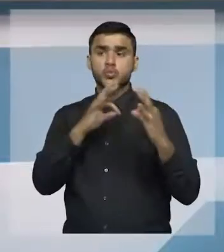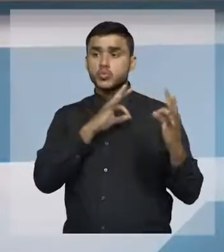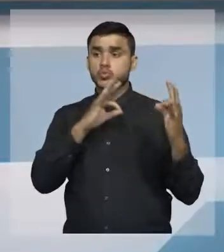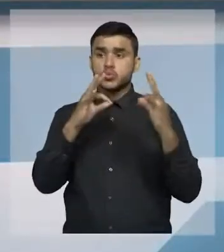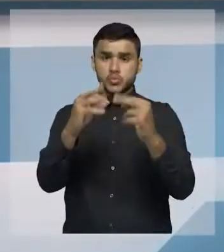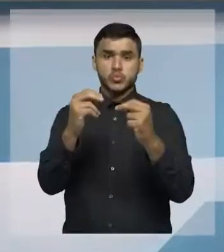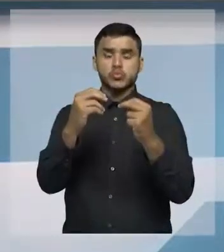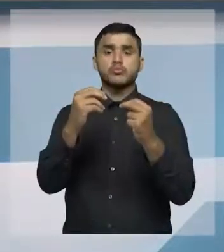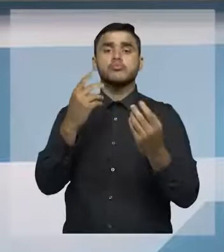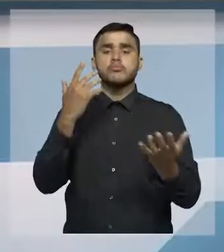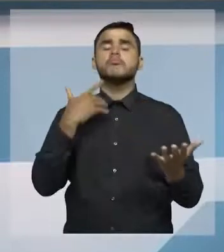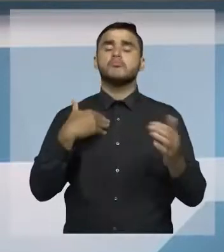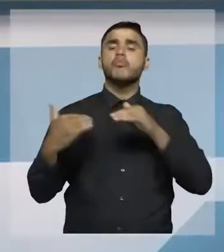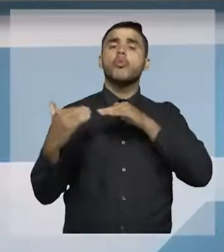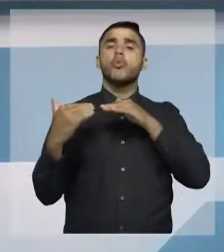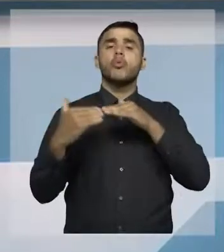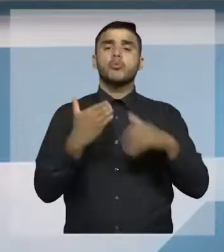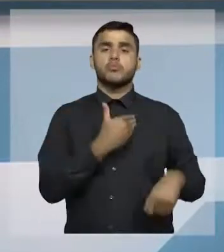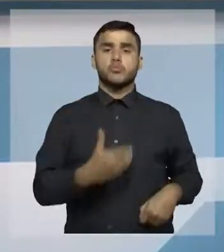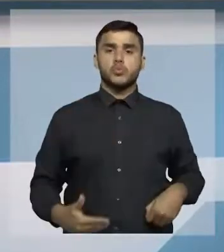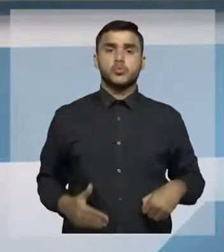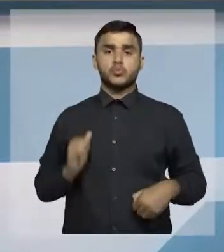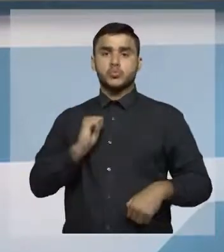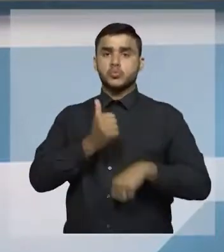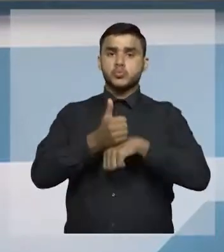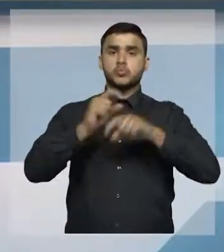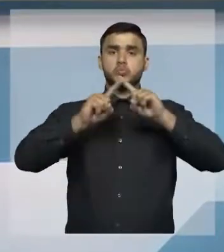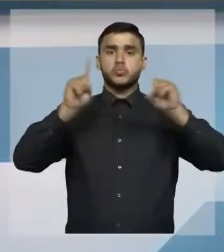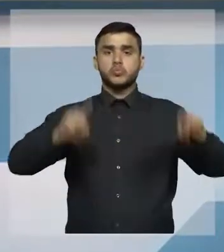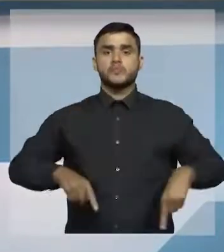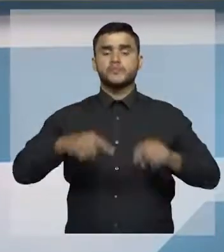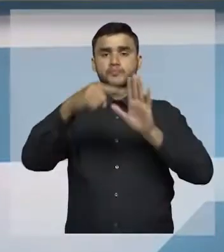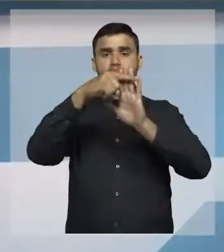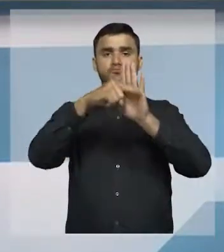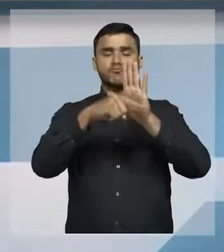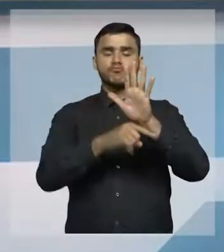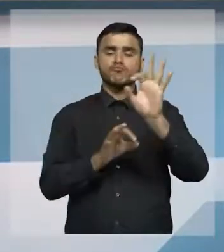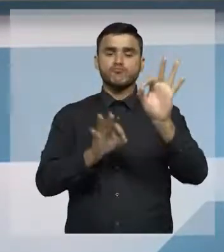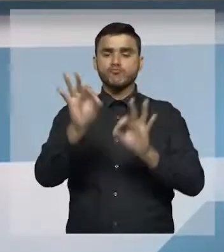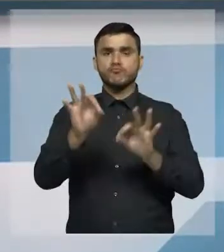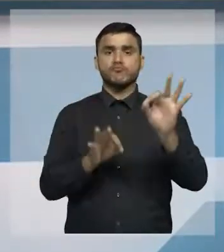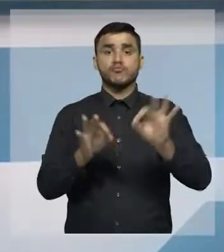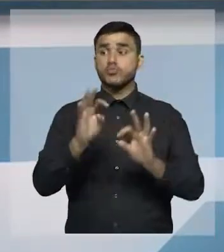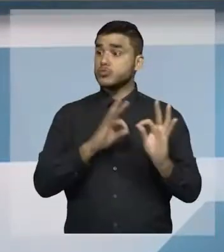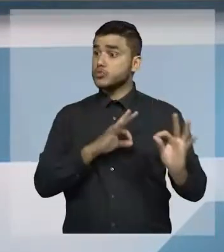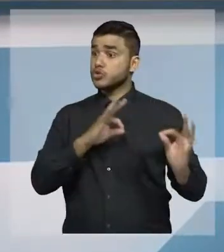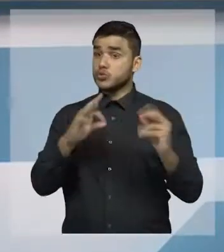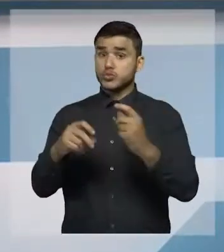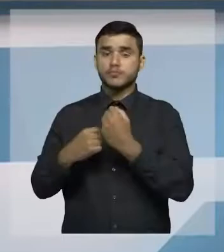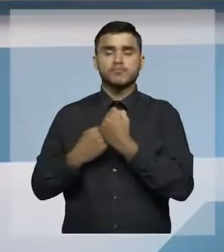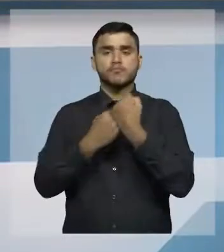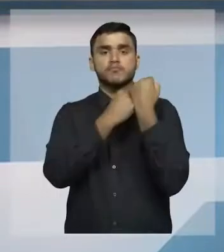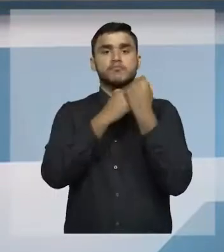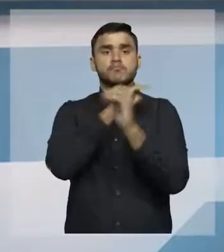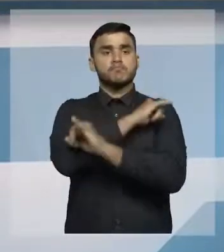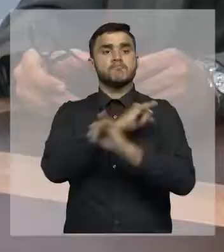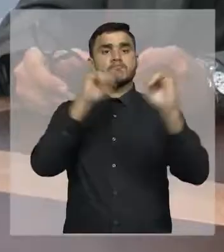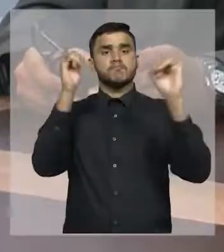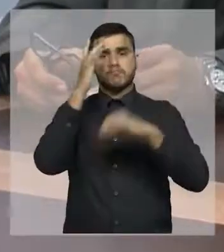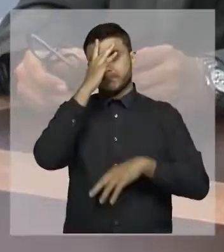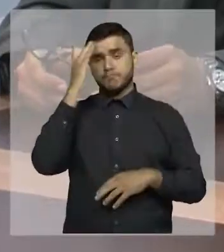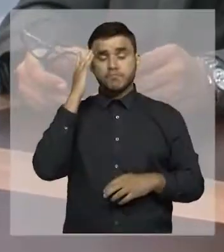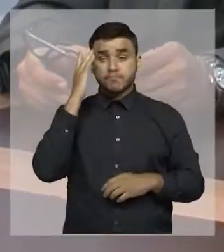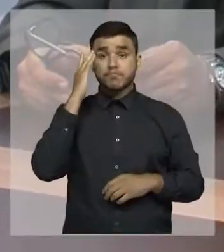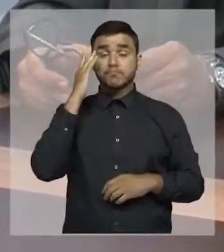jurar, concordar com aquele programa de governo que aquele governador está colocando em praça pública para discussão.